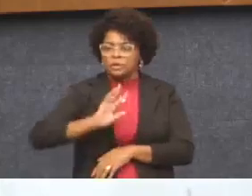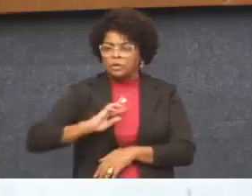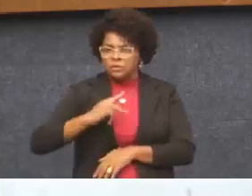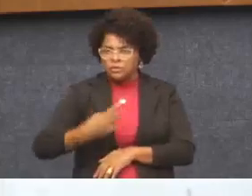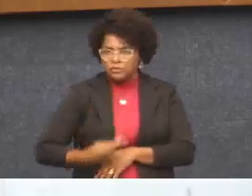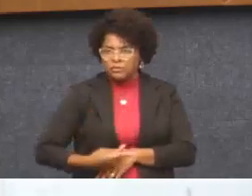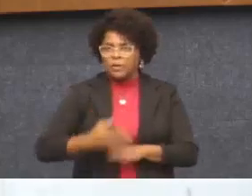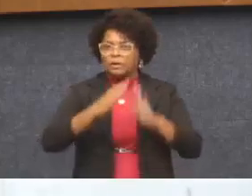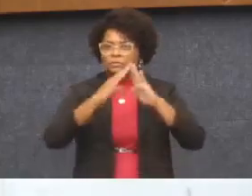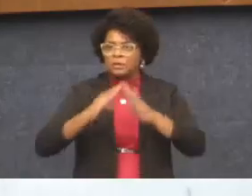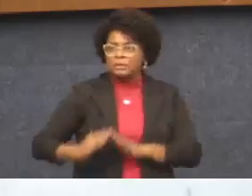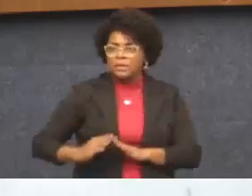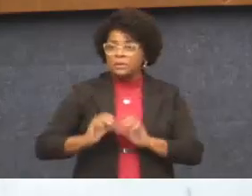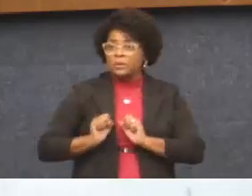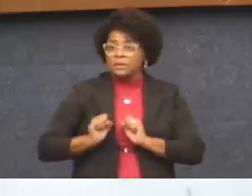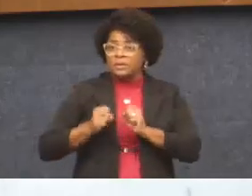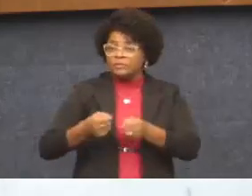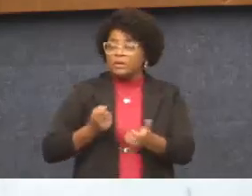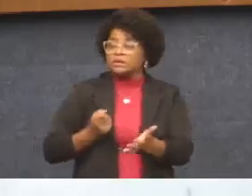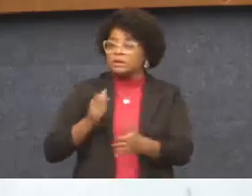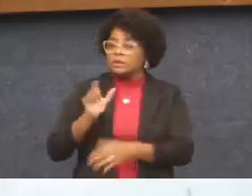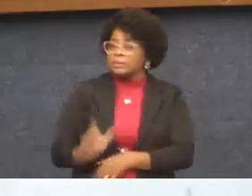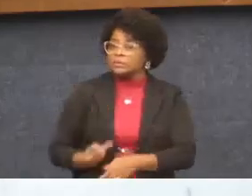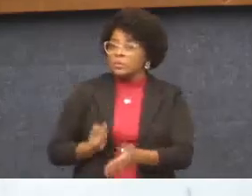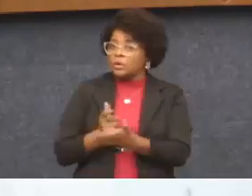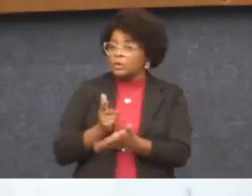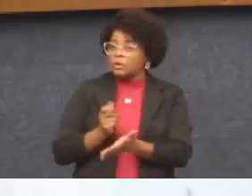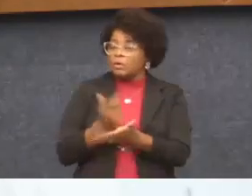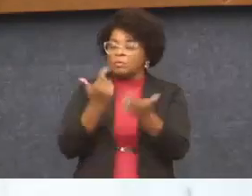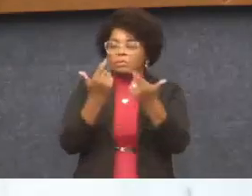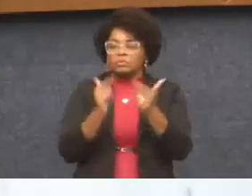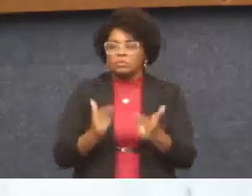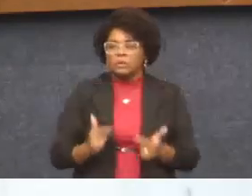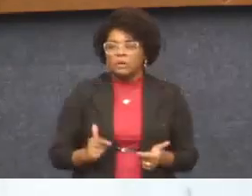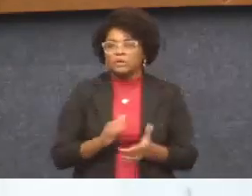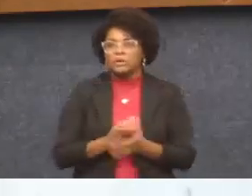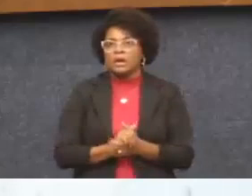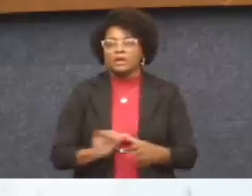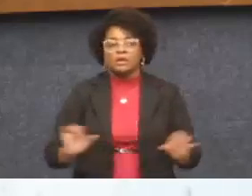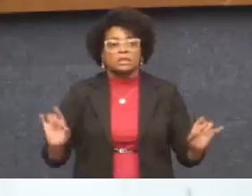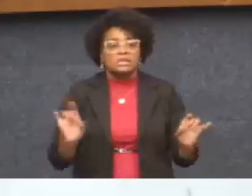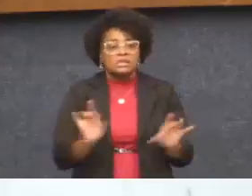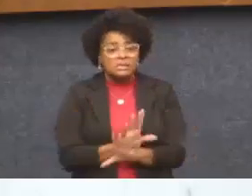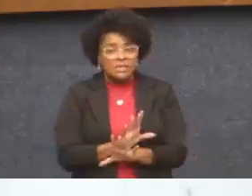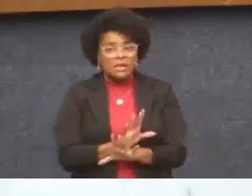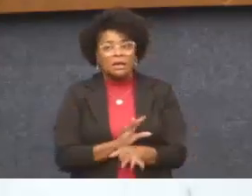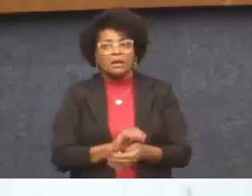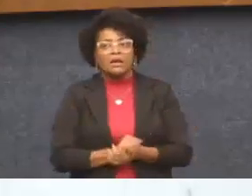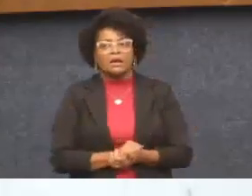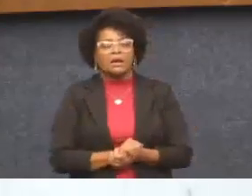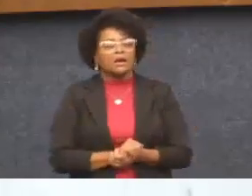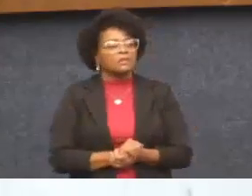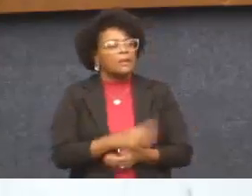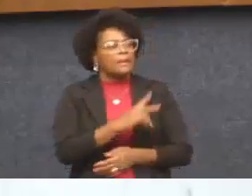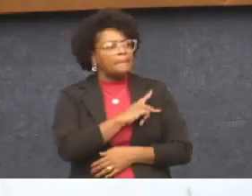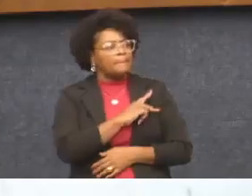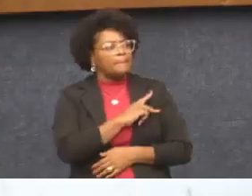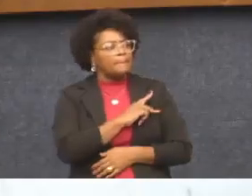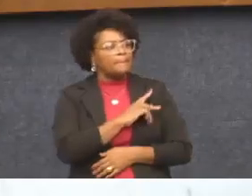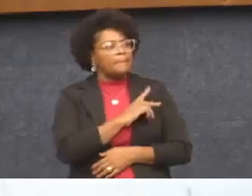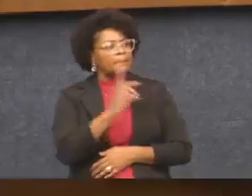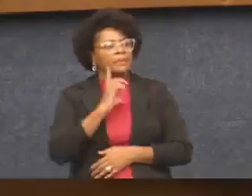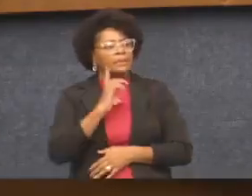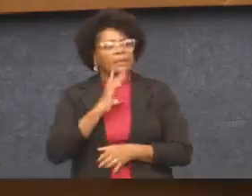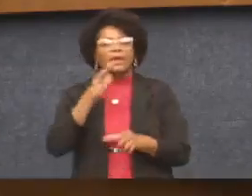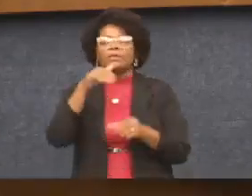igualdade racial e defesa do consumidor, não há. É discussão encerrada. A discussão está encerrada. Calma. Em